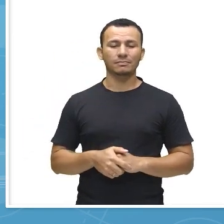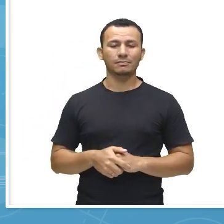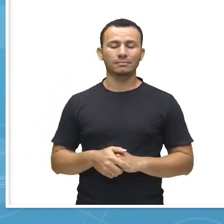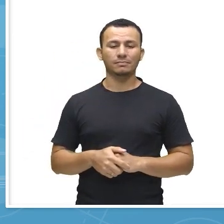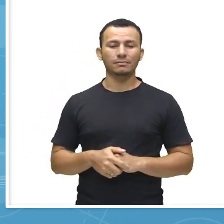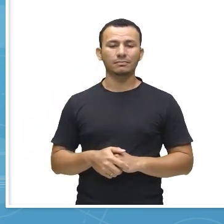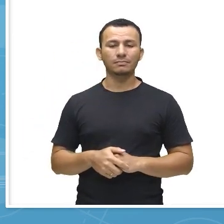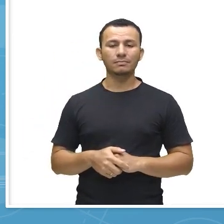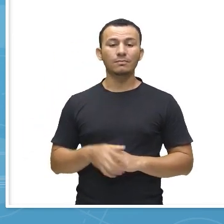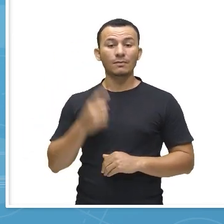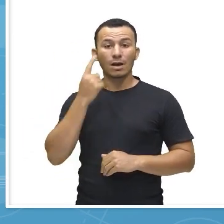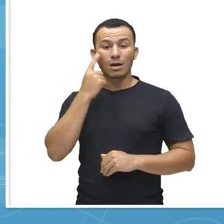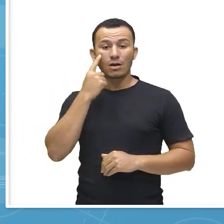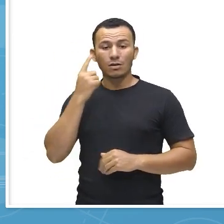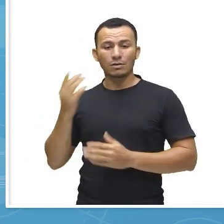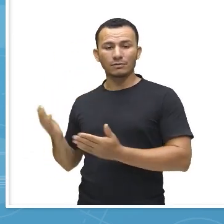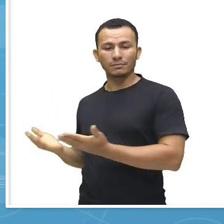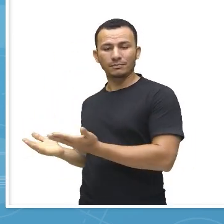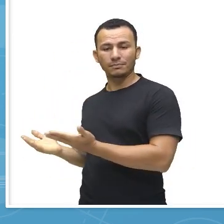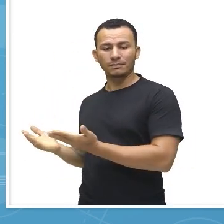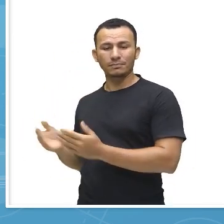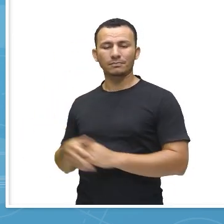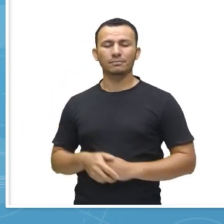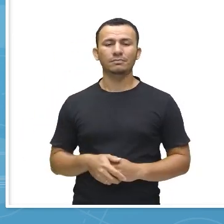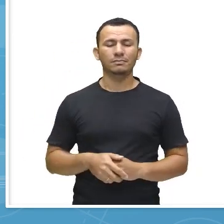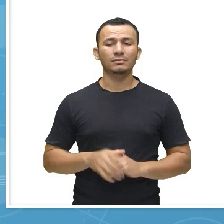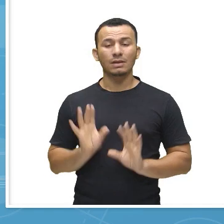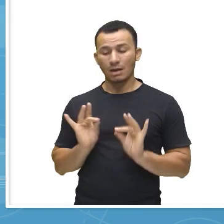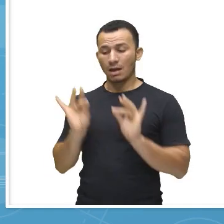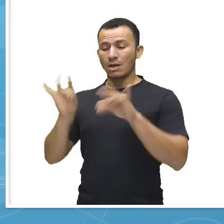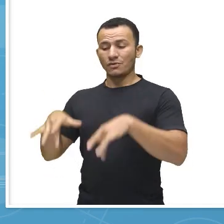Aqui embaixo, ó, a Austrália tem